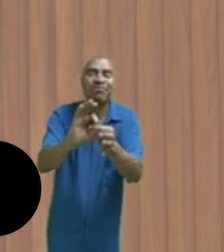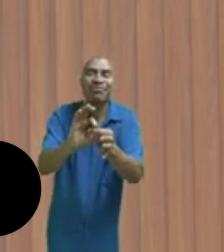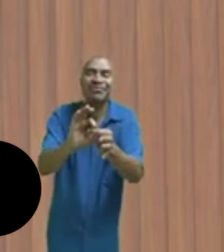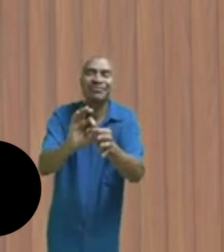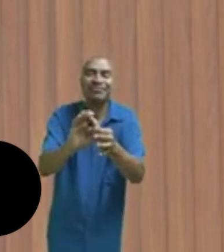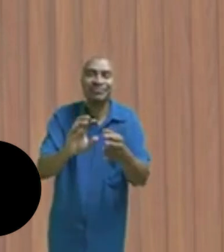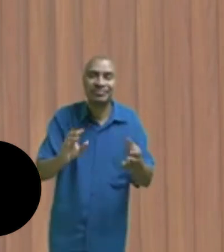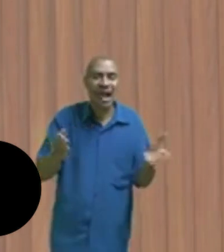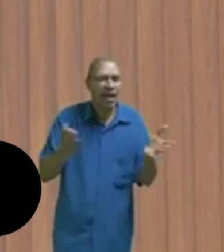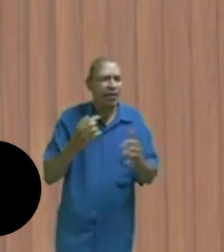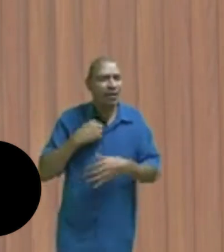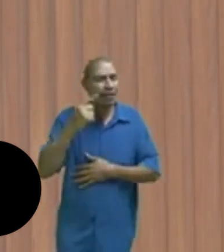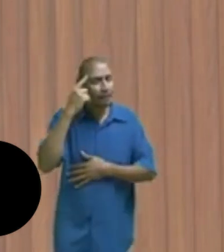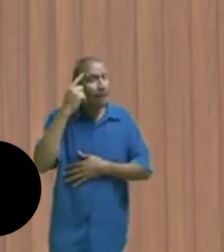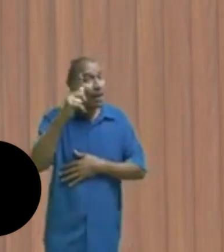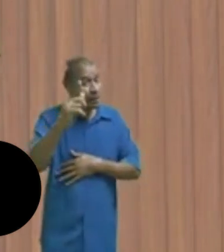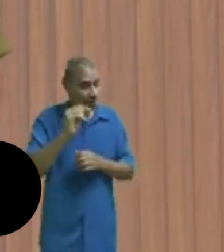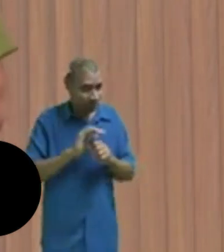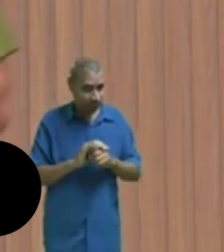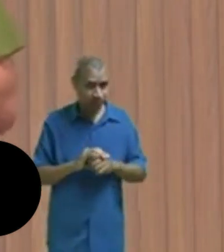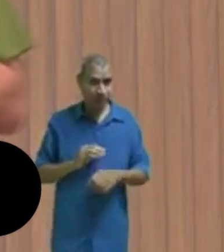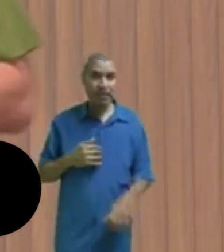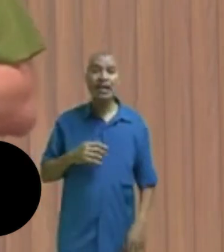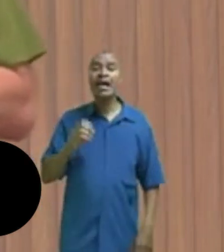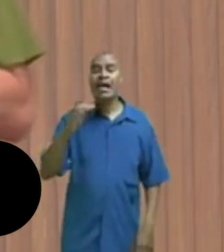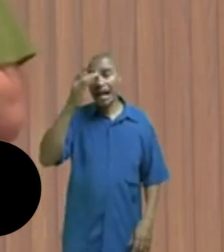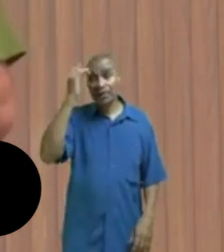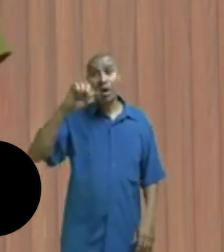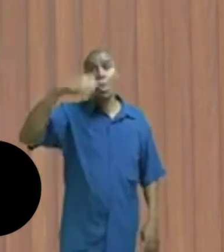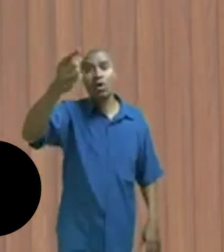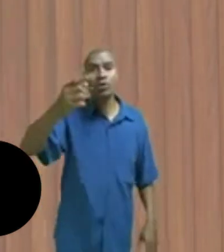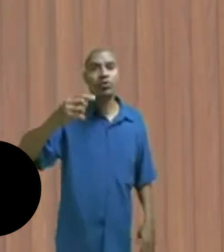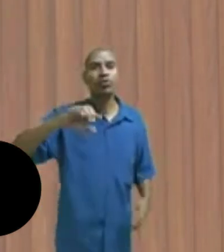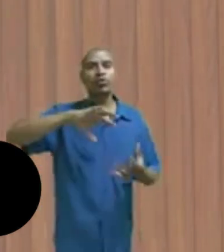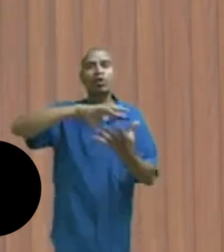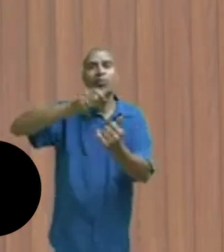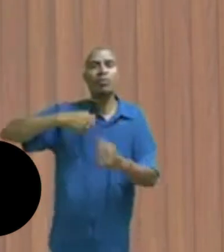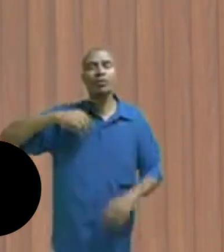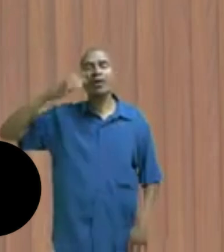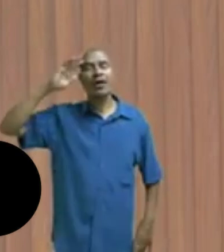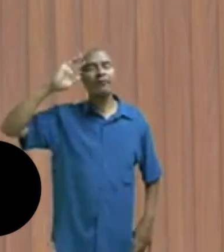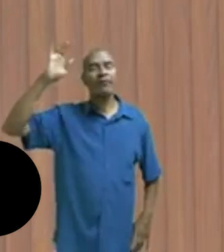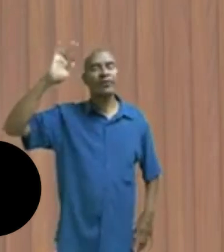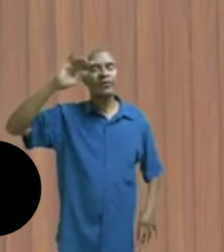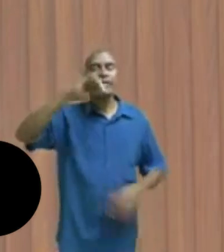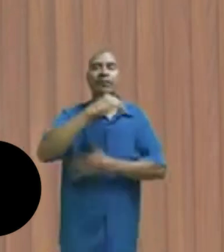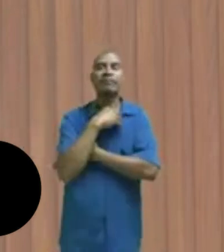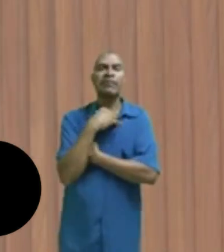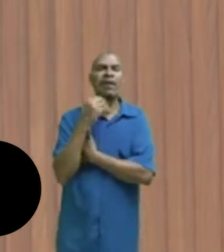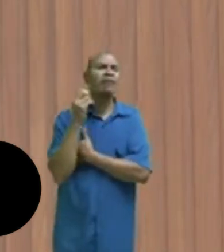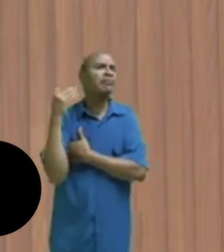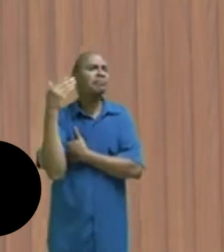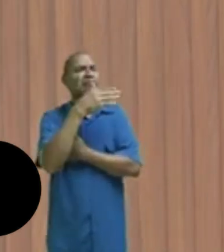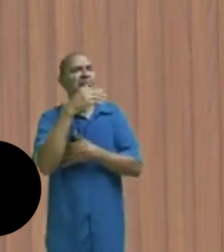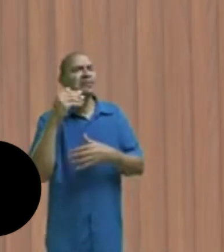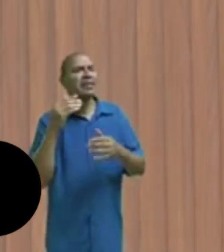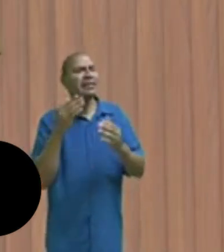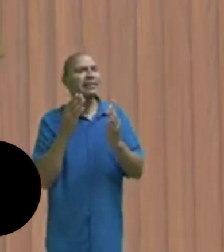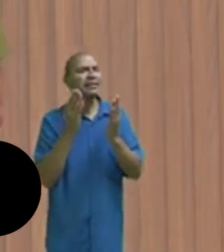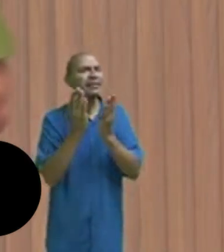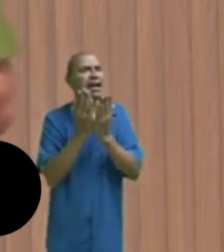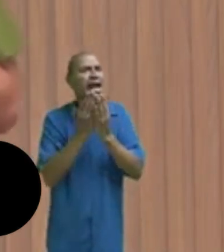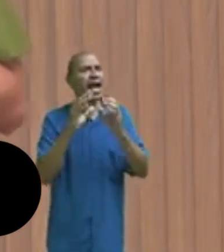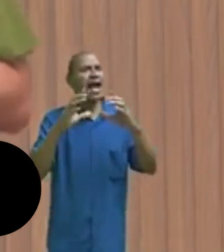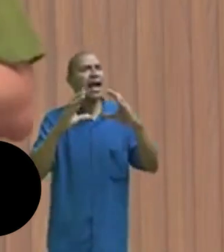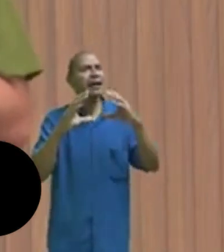Agora vamos pensar, o que as pessoas imaginam? O que as pessoas acham no senso comum, até entre nós? Elas acham o